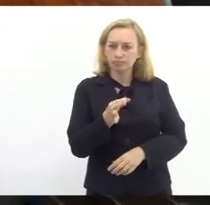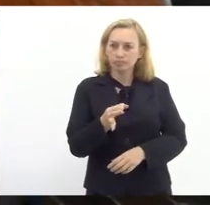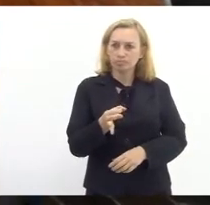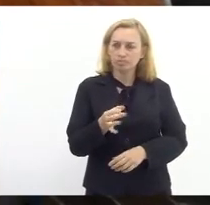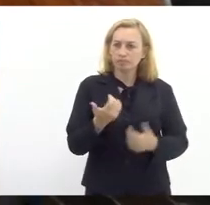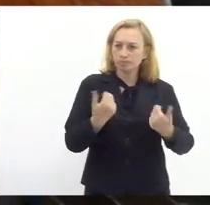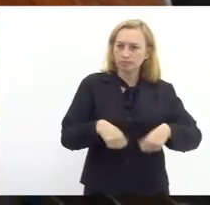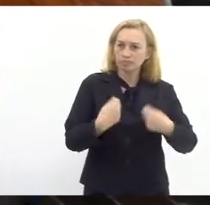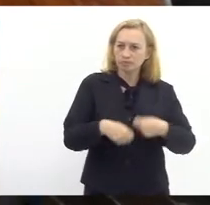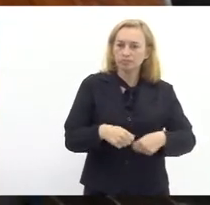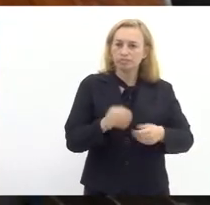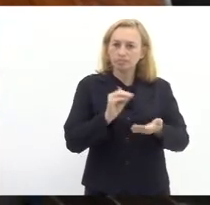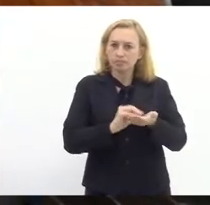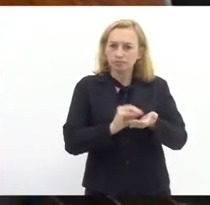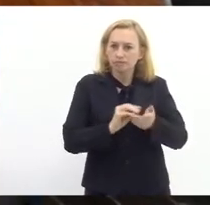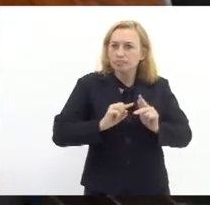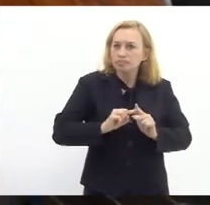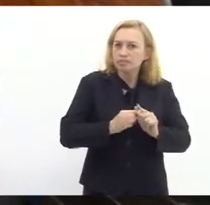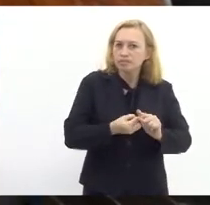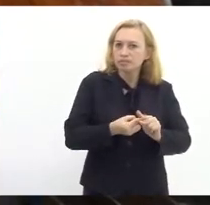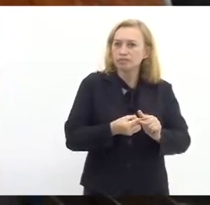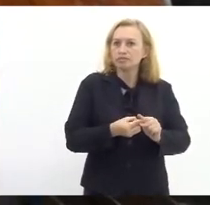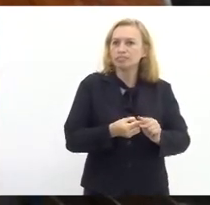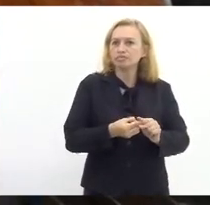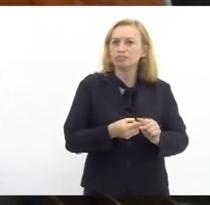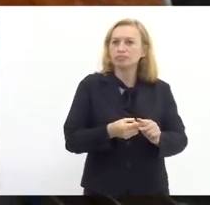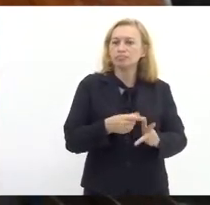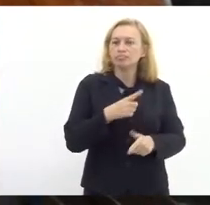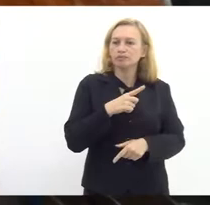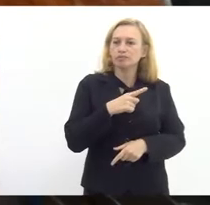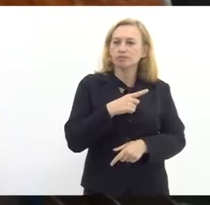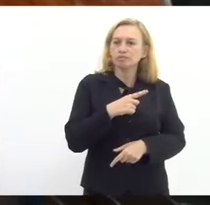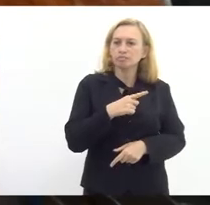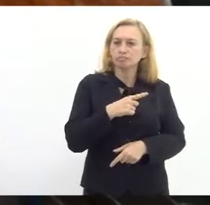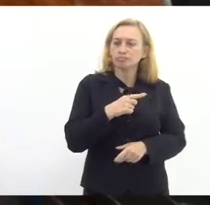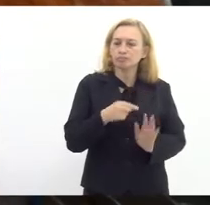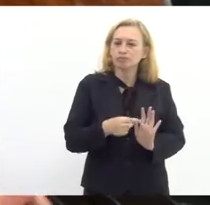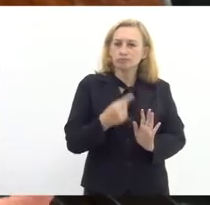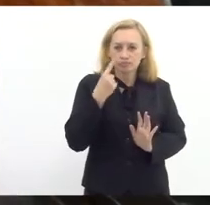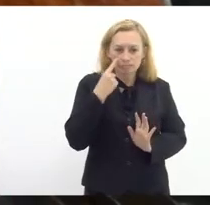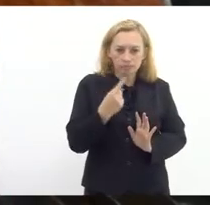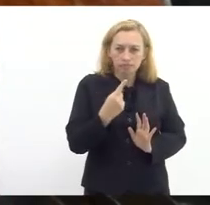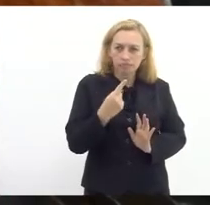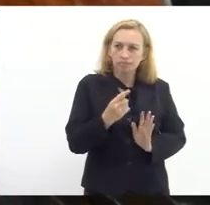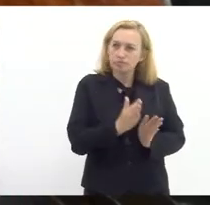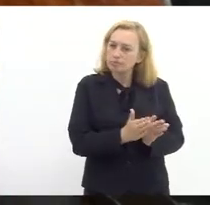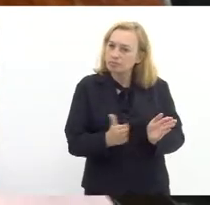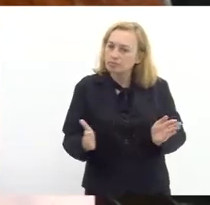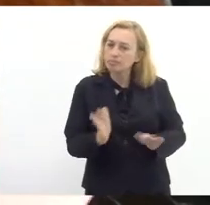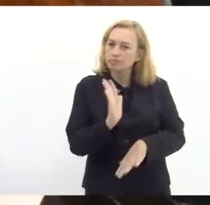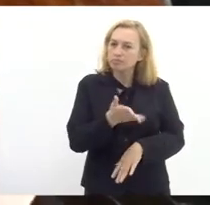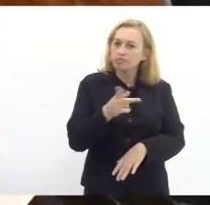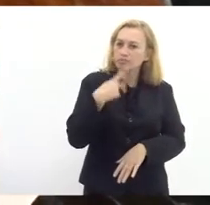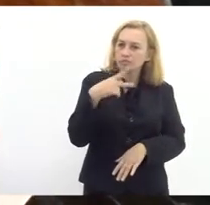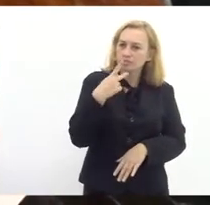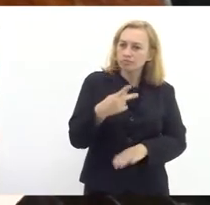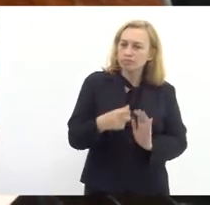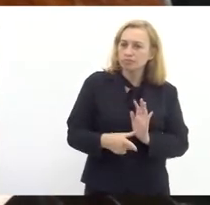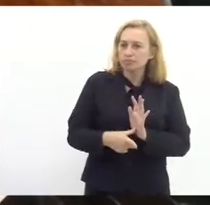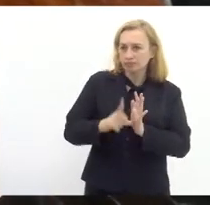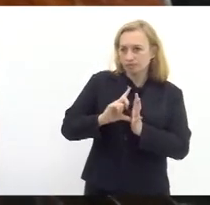visível que a carência na falta de manutenção. A gente tem identificado desses processos que eu falei anteriormente